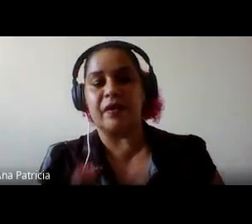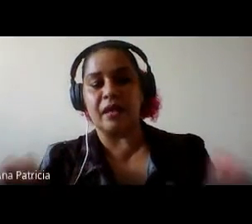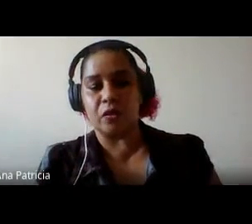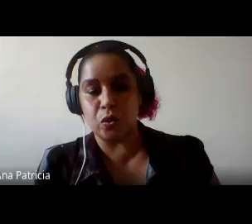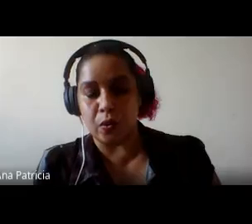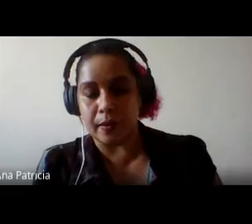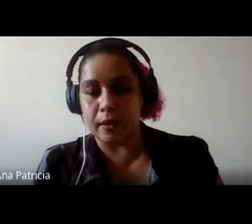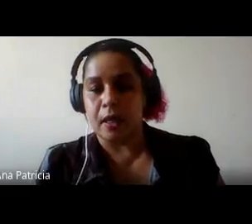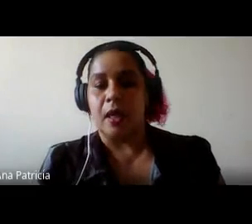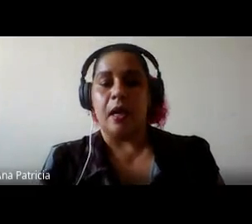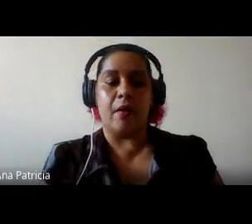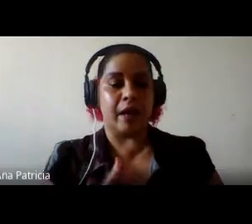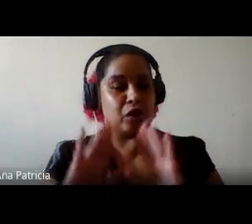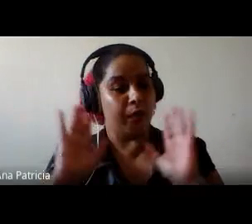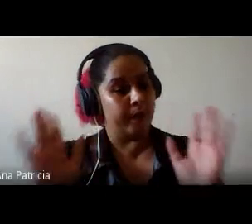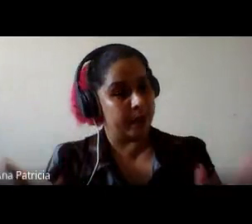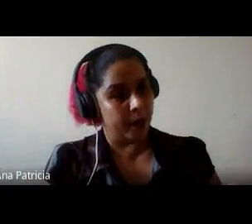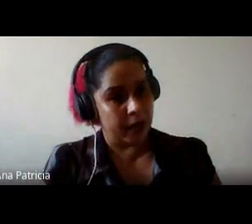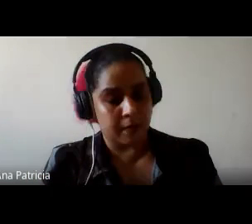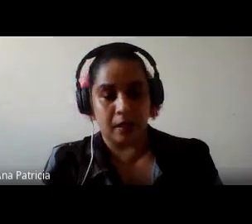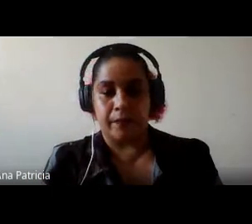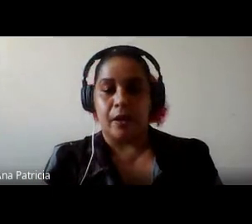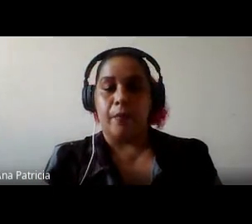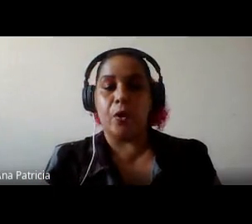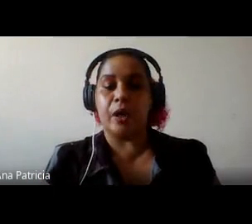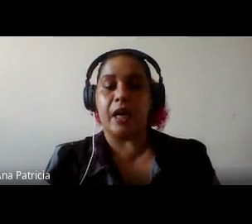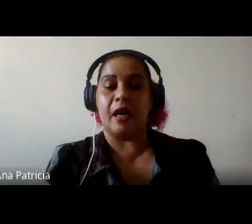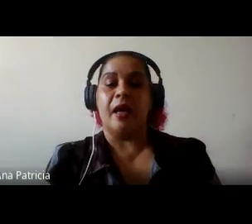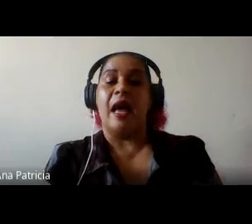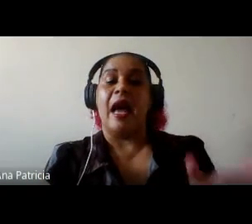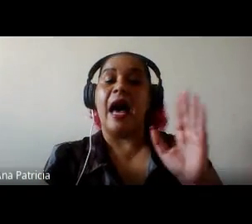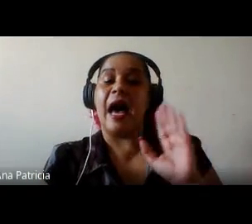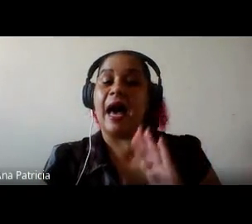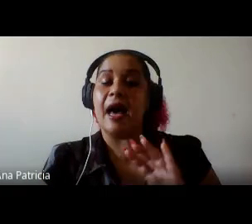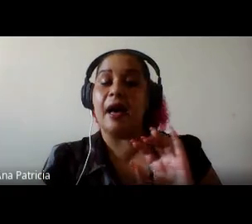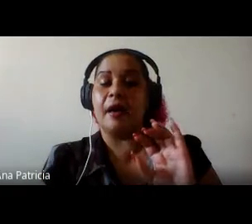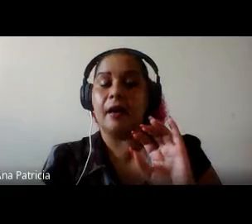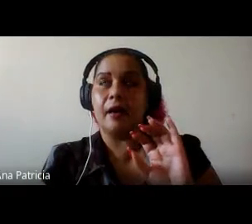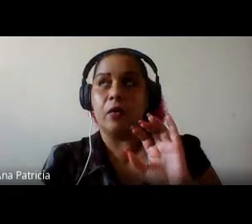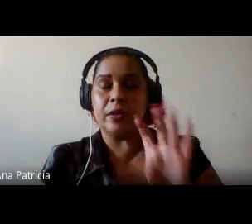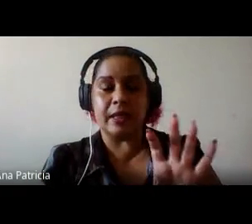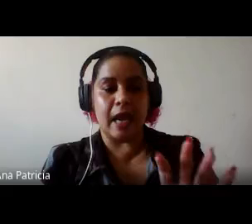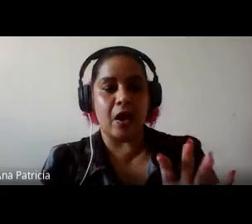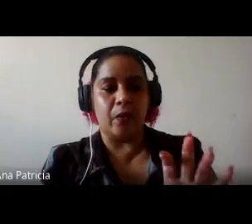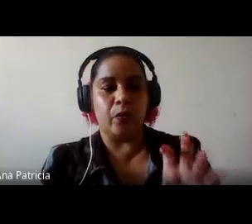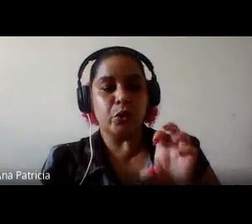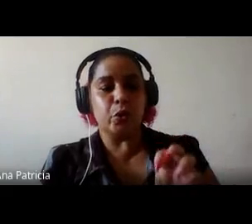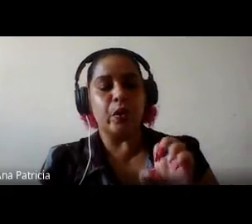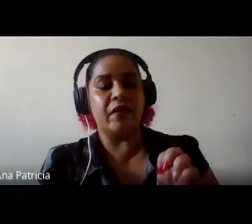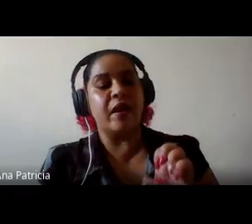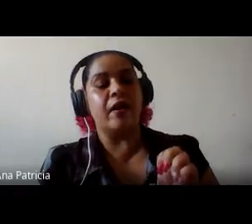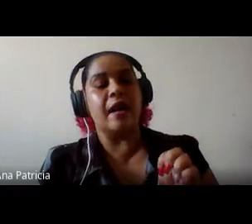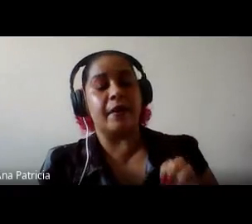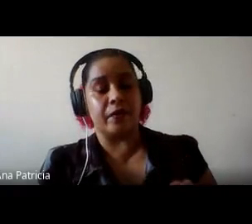para evitar discussões. É uma questão bem polêmica. Por quê? O sinal, o